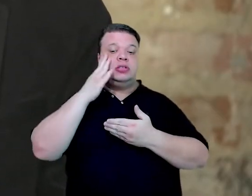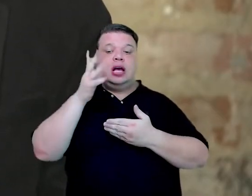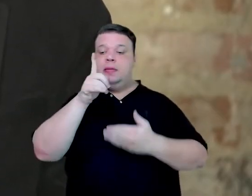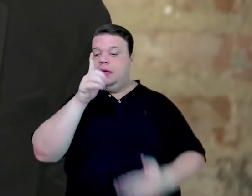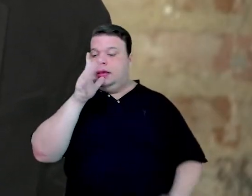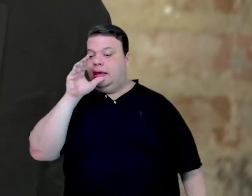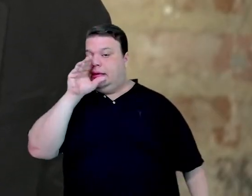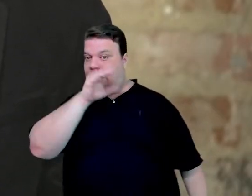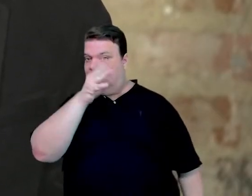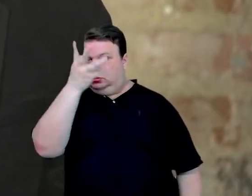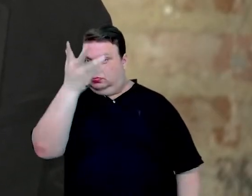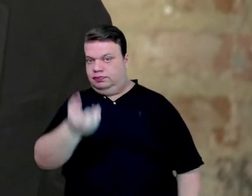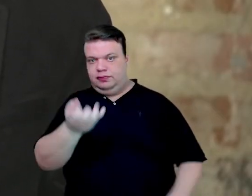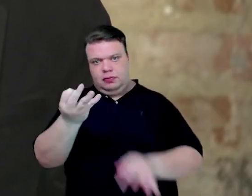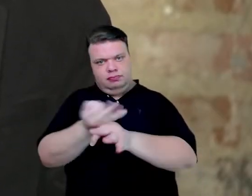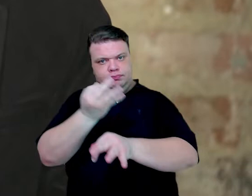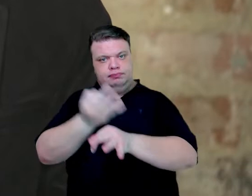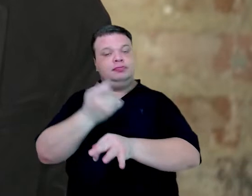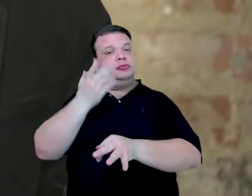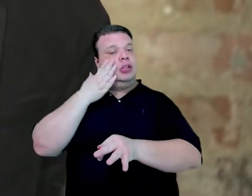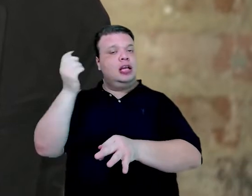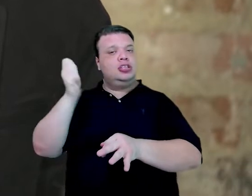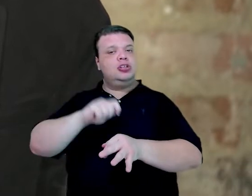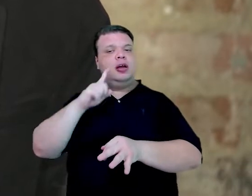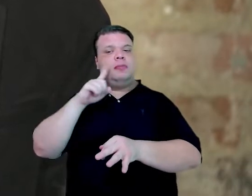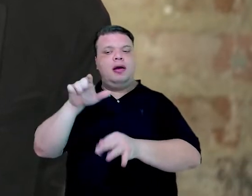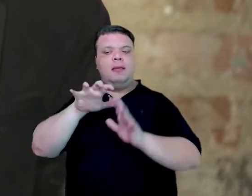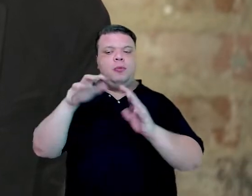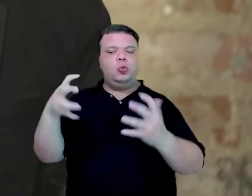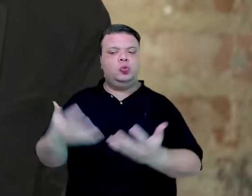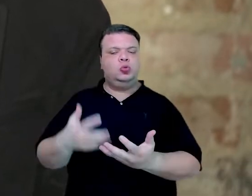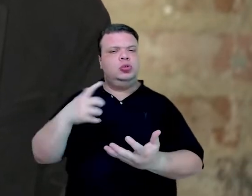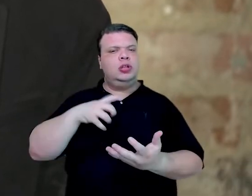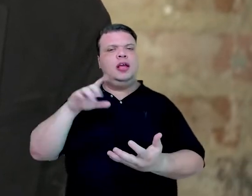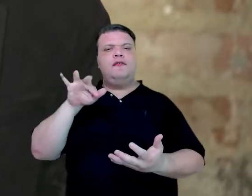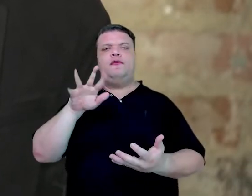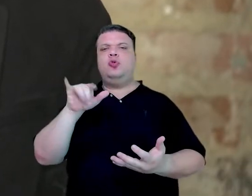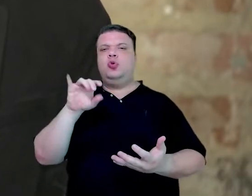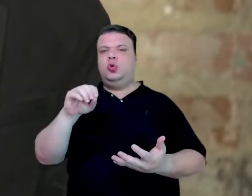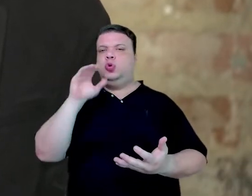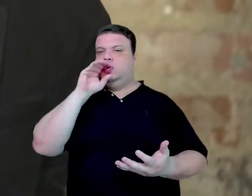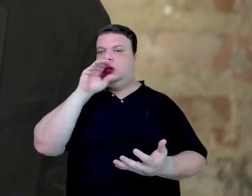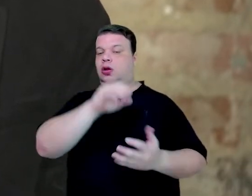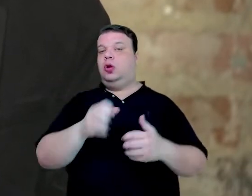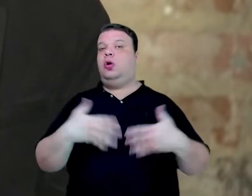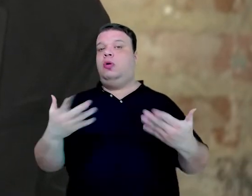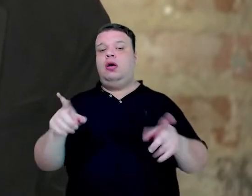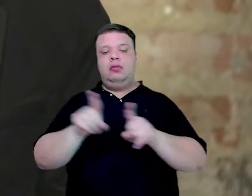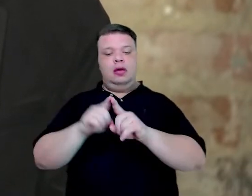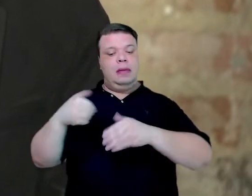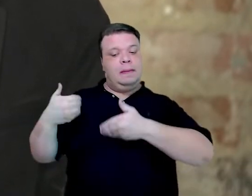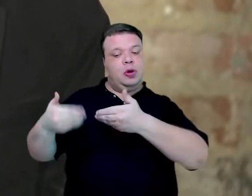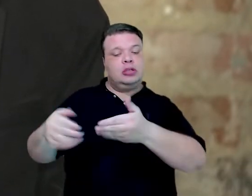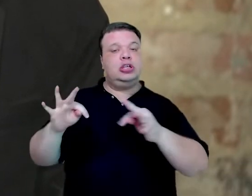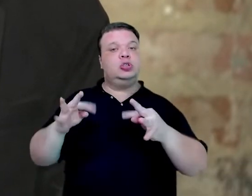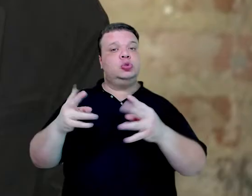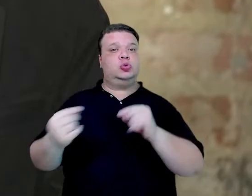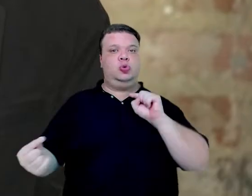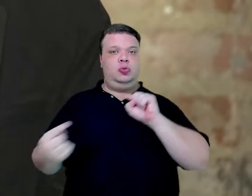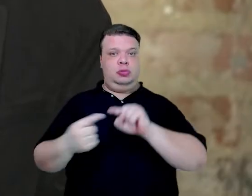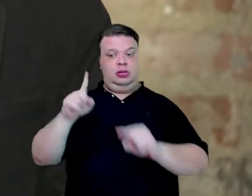discutindo. A estimativa precisa do calor armazenado oceânico é importante para se determinar também o fluxo de calor